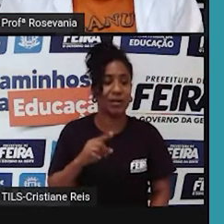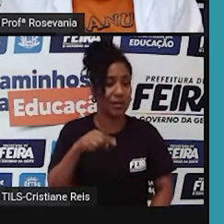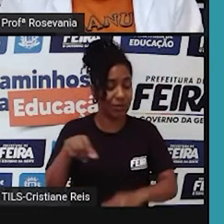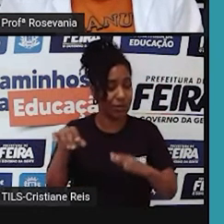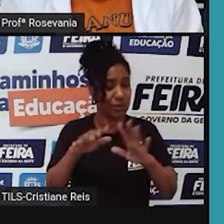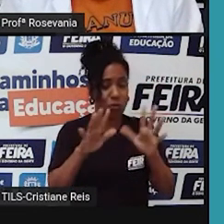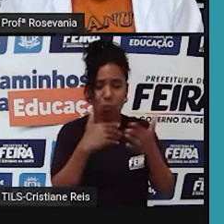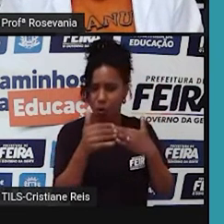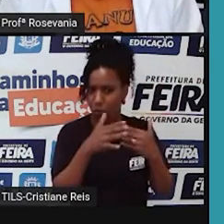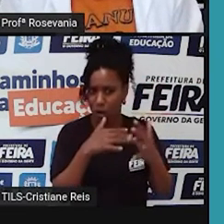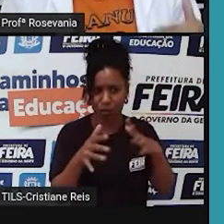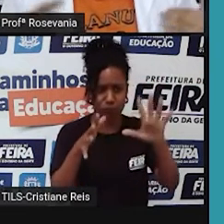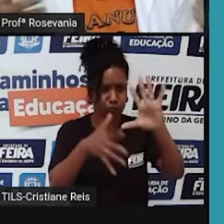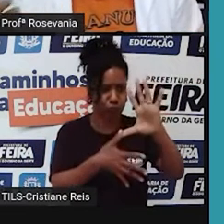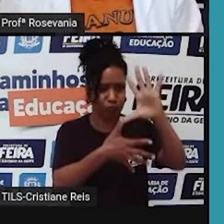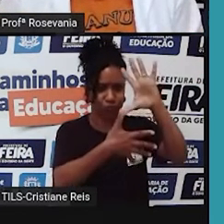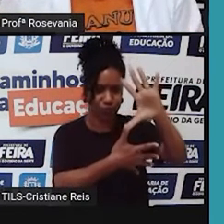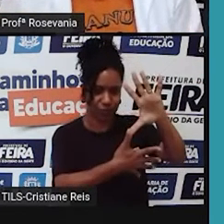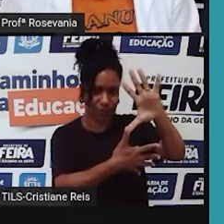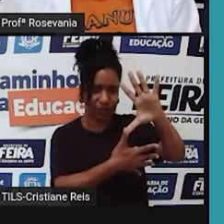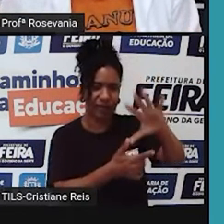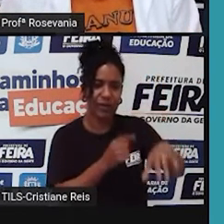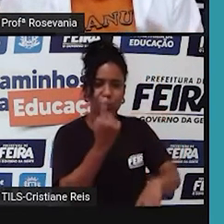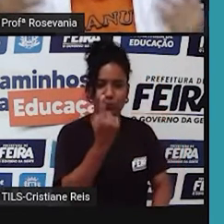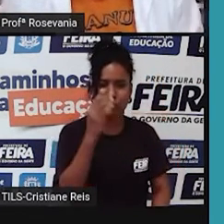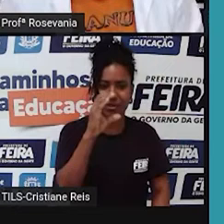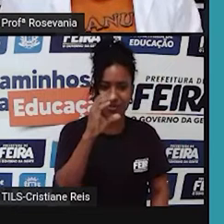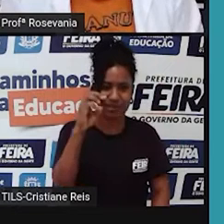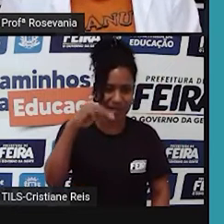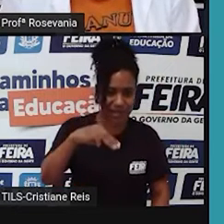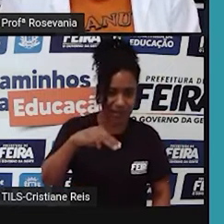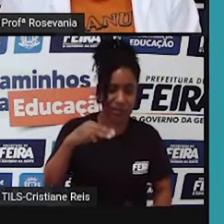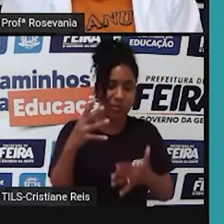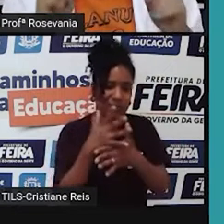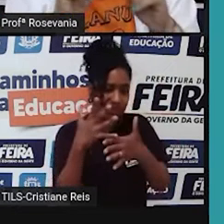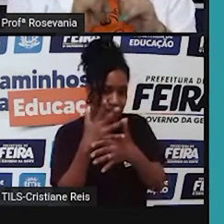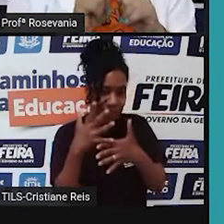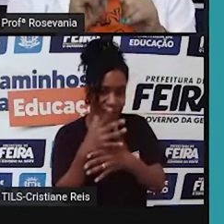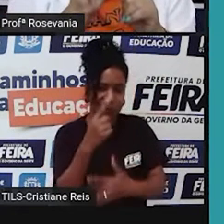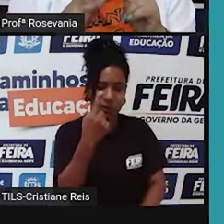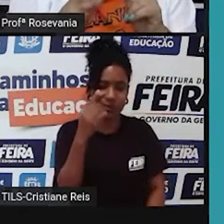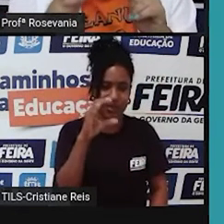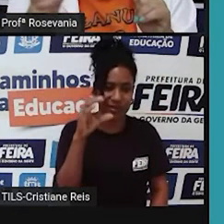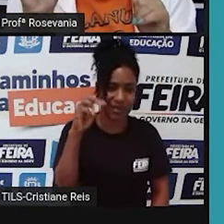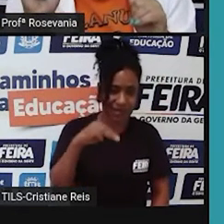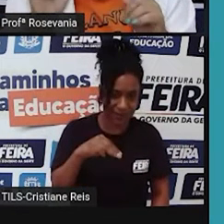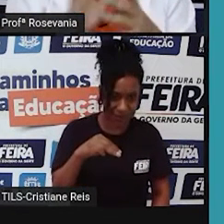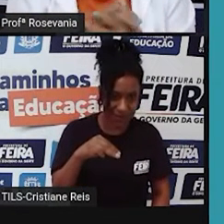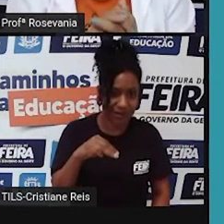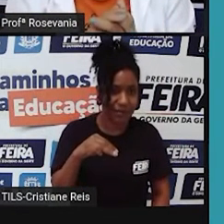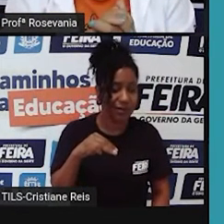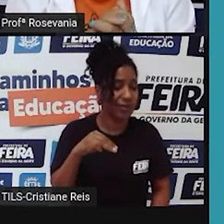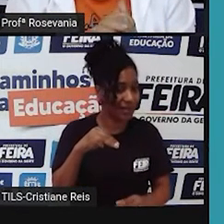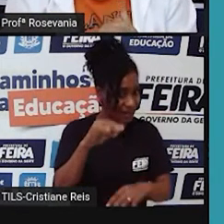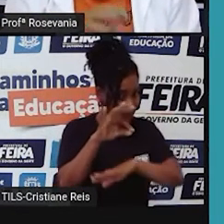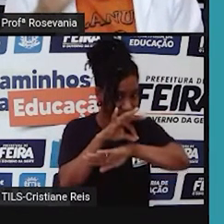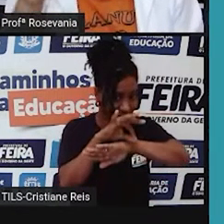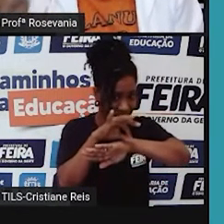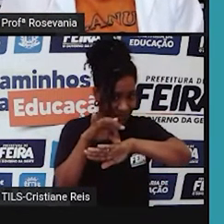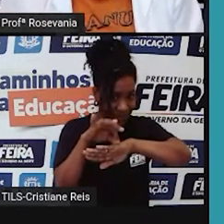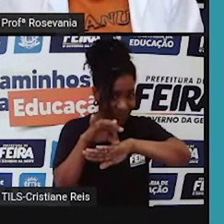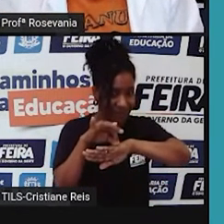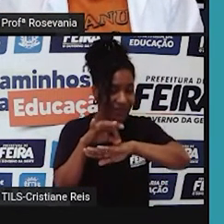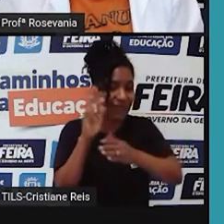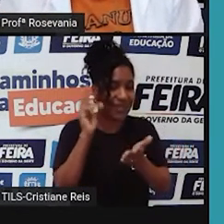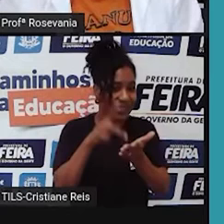mapa qualquer que eu tiver, ou numa planta, numa cidade, ou do que for lá, eu fiz um tracinho de 1 centímetro nele,